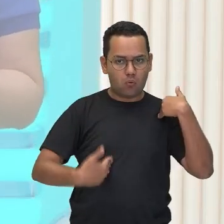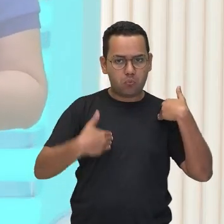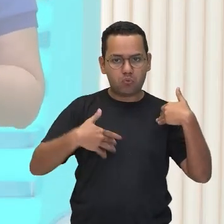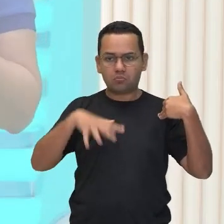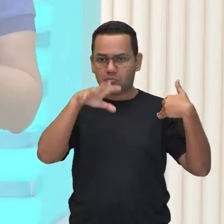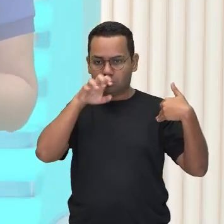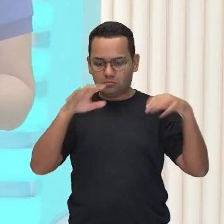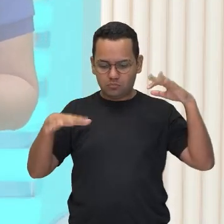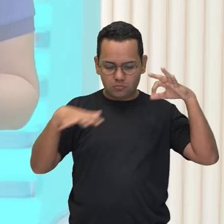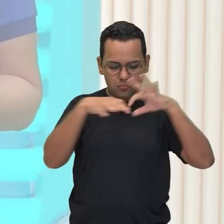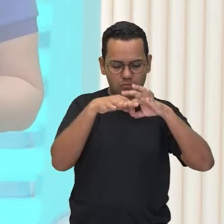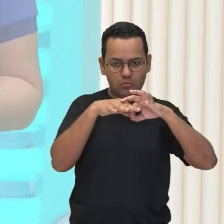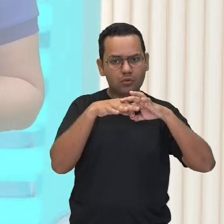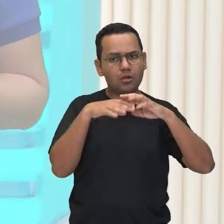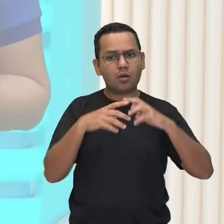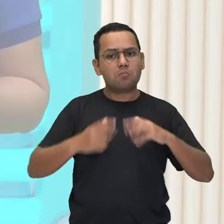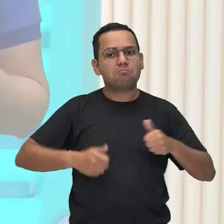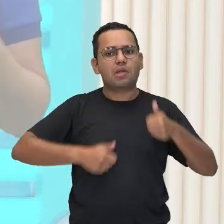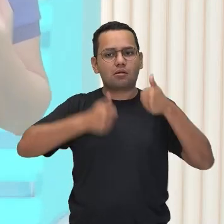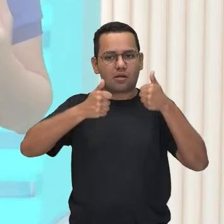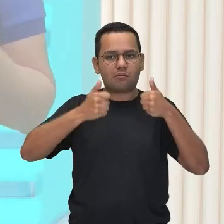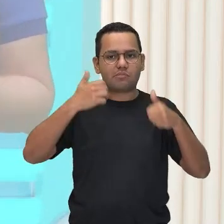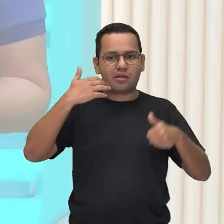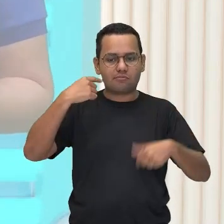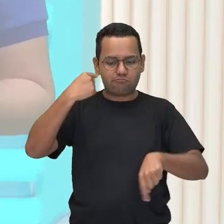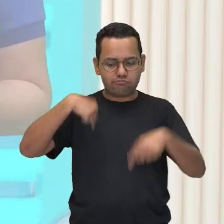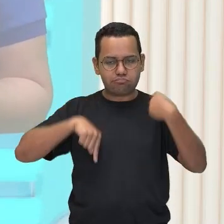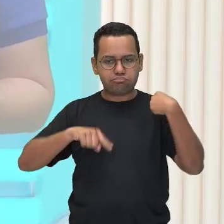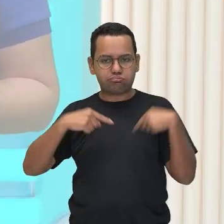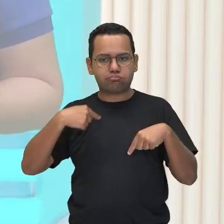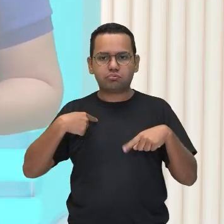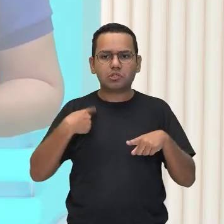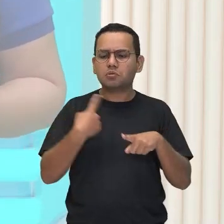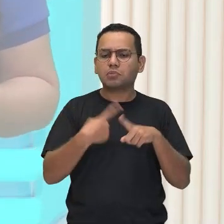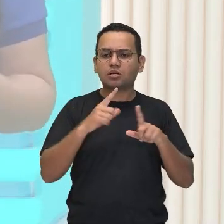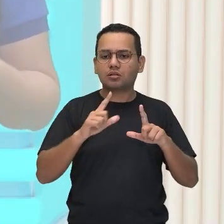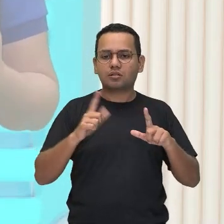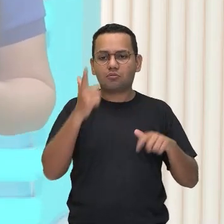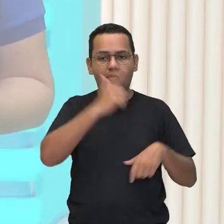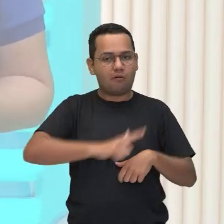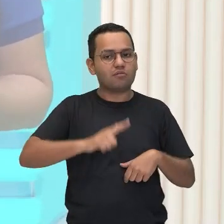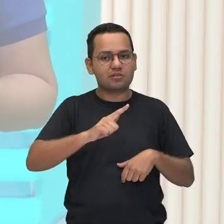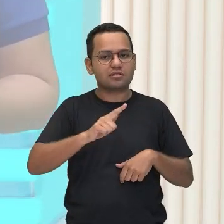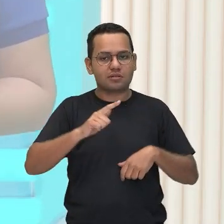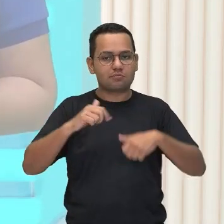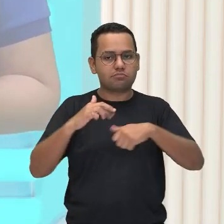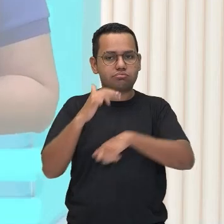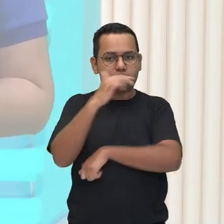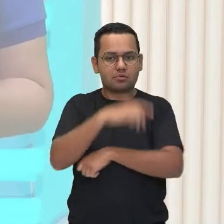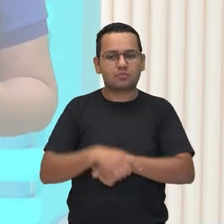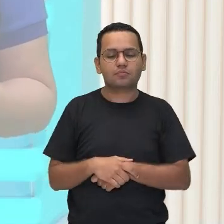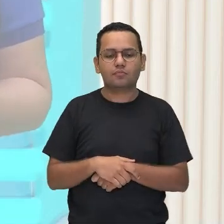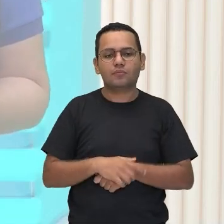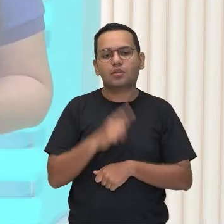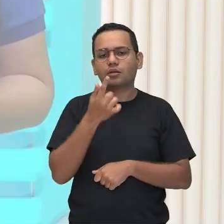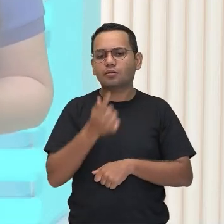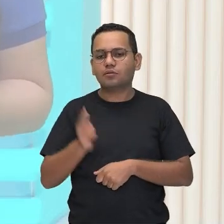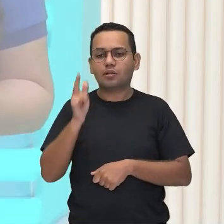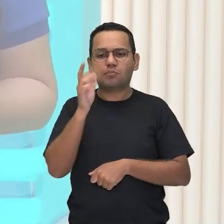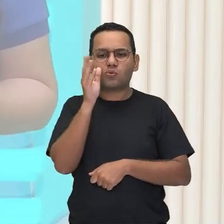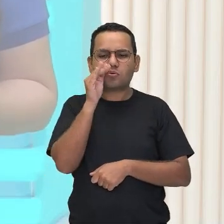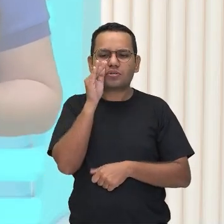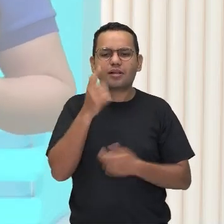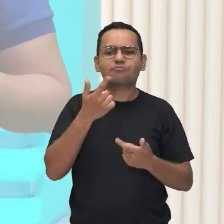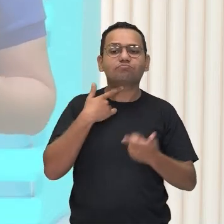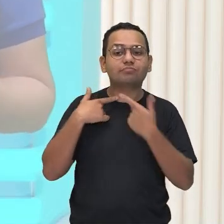de melhorias do seu condicionamento físico para realizar determinadas atividades e a questão da curiosidade também de saber eh